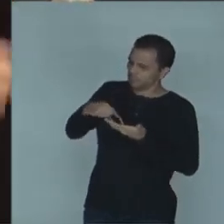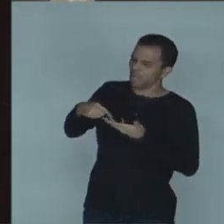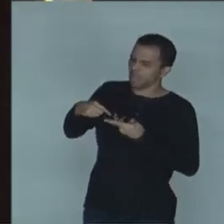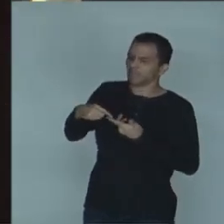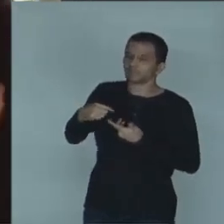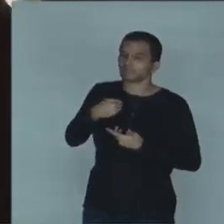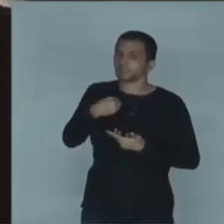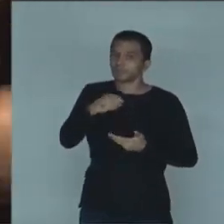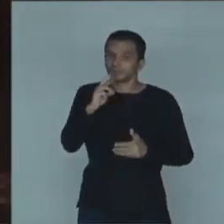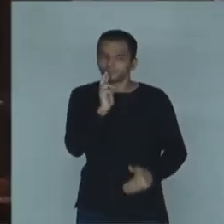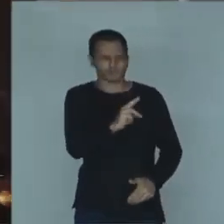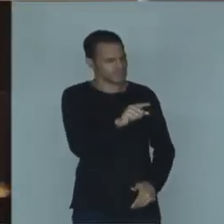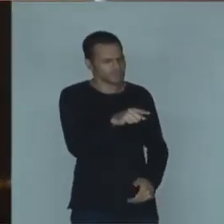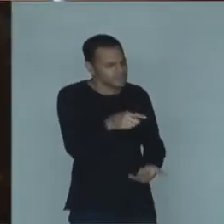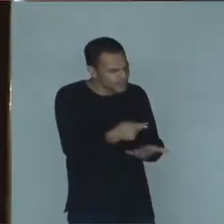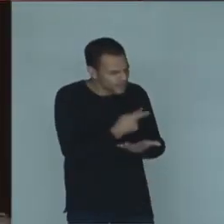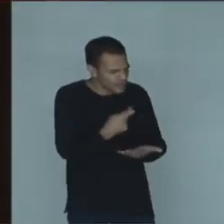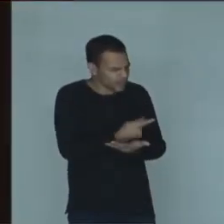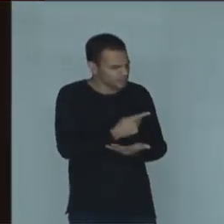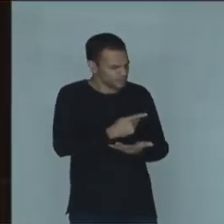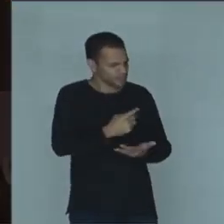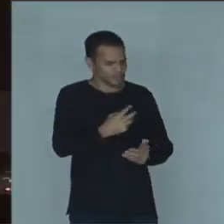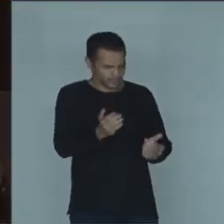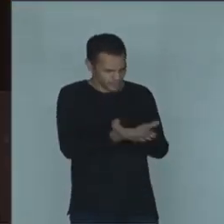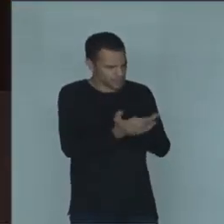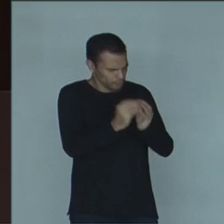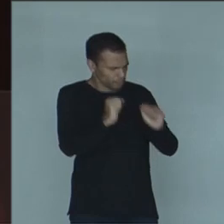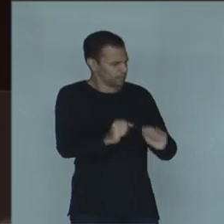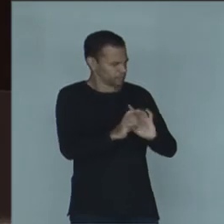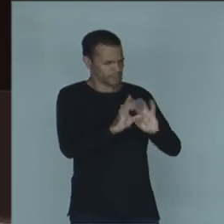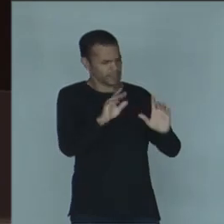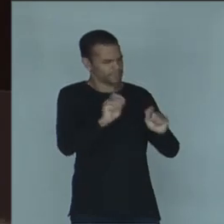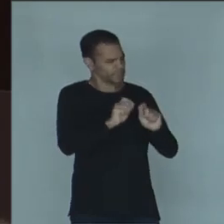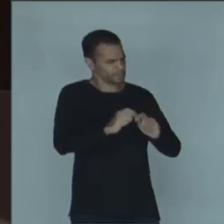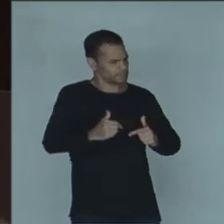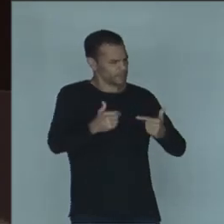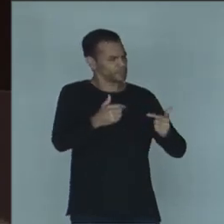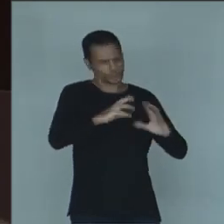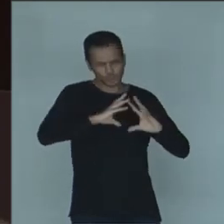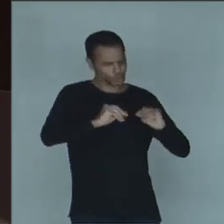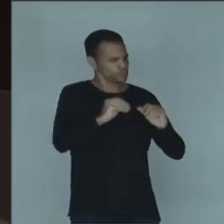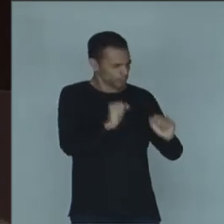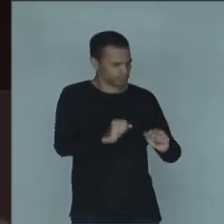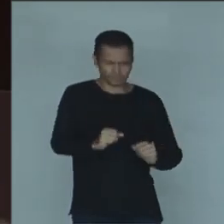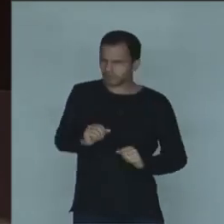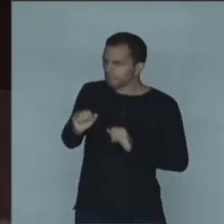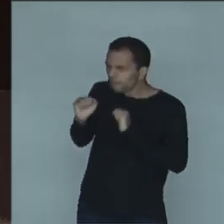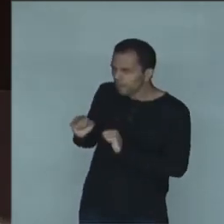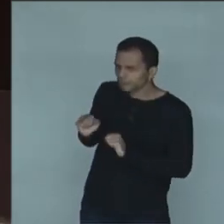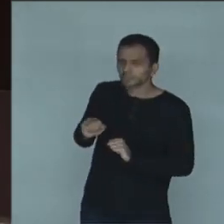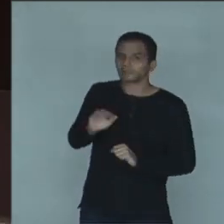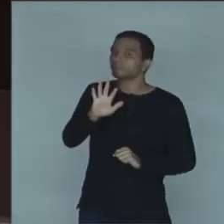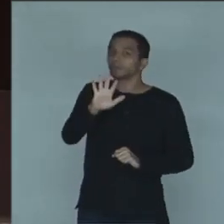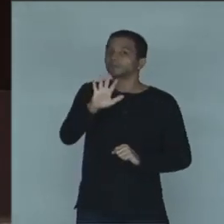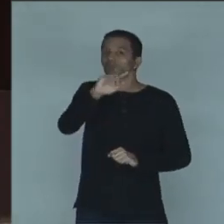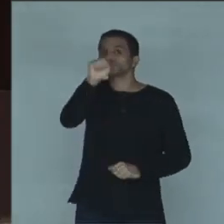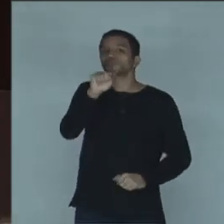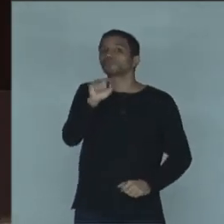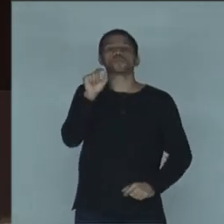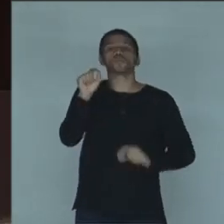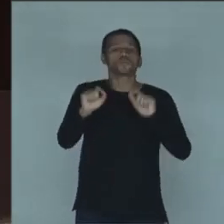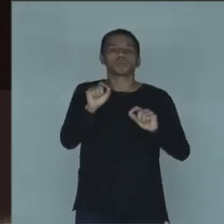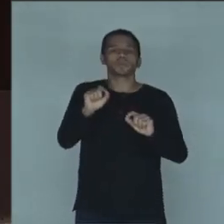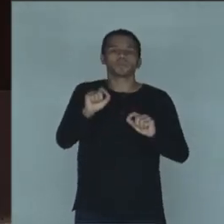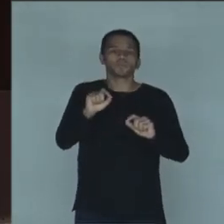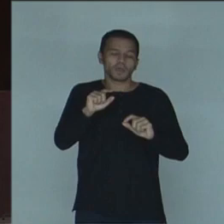aquilo eu falei você tá enganado que a gente pode isso tudo é pode Aí eu disse olha a questão não é poder a questão